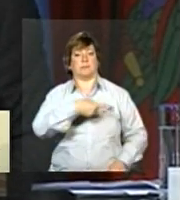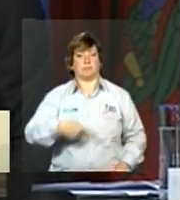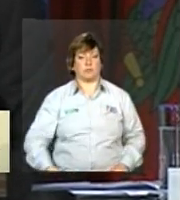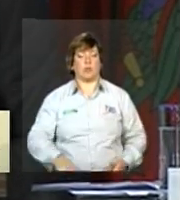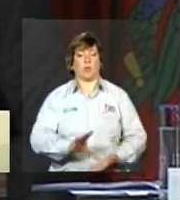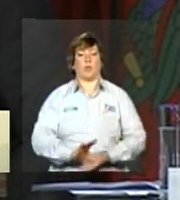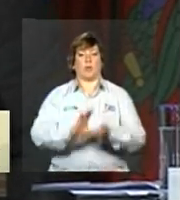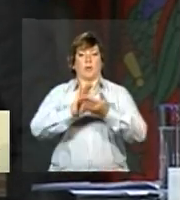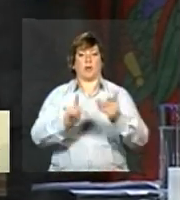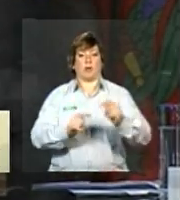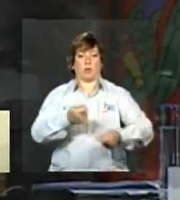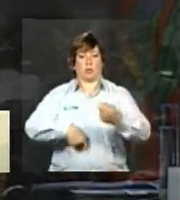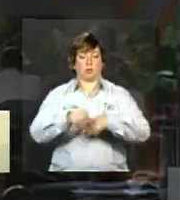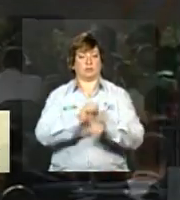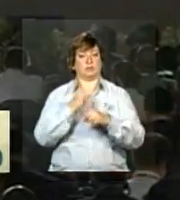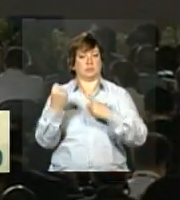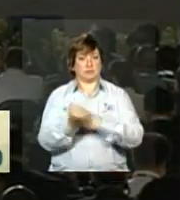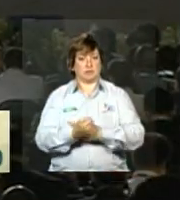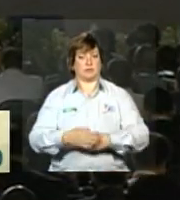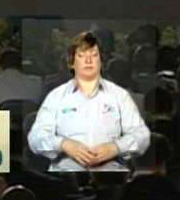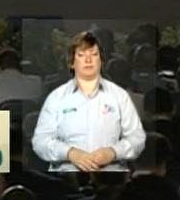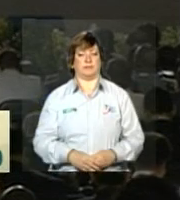do Conselho Econômico e Social.